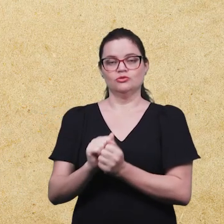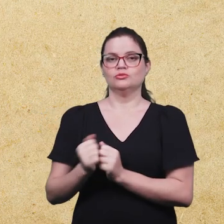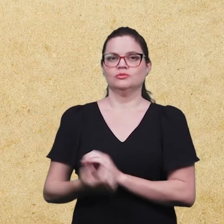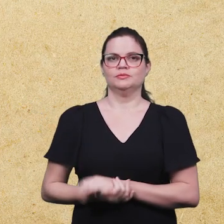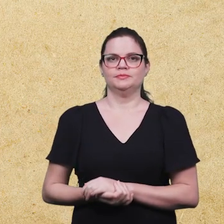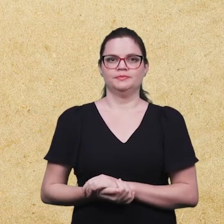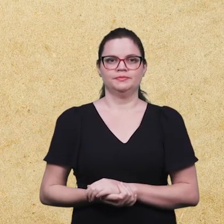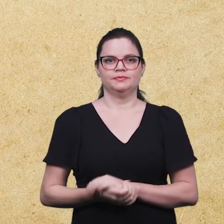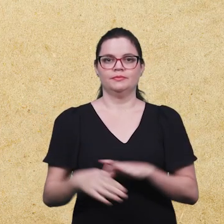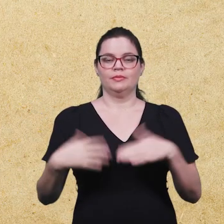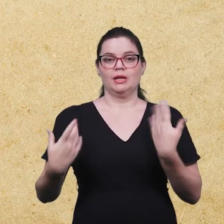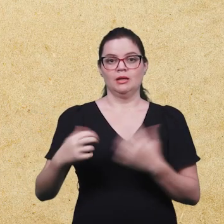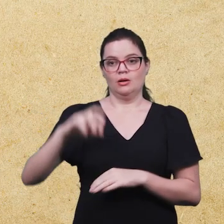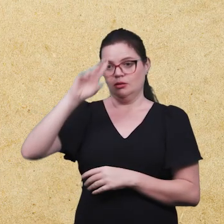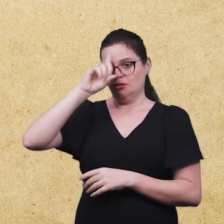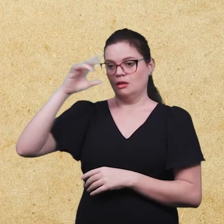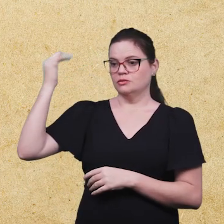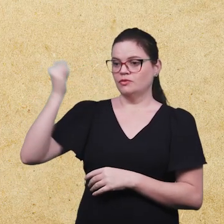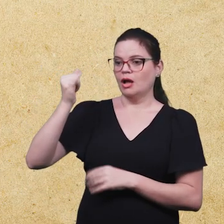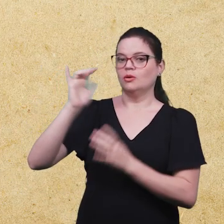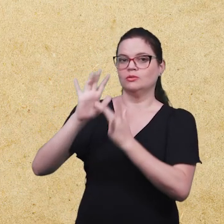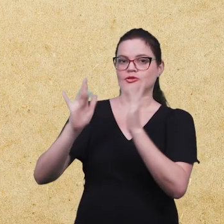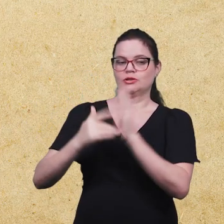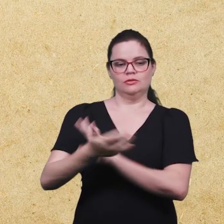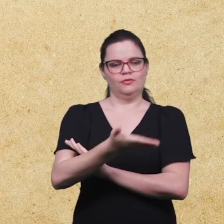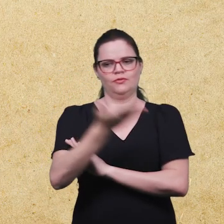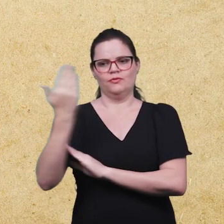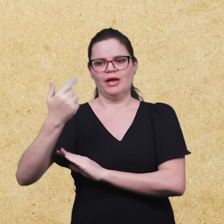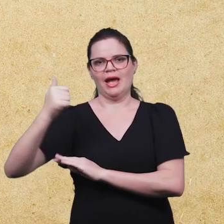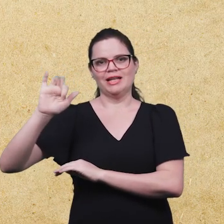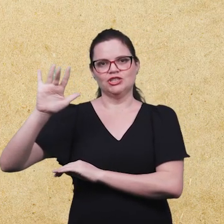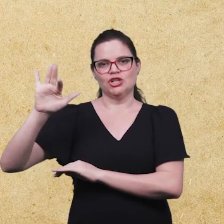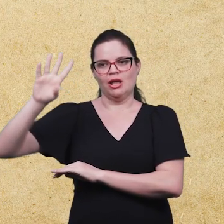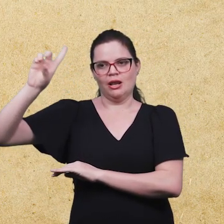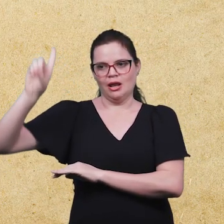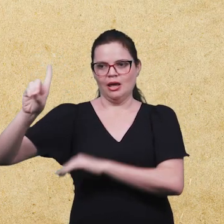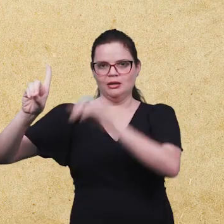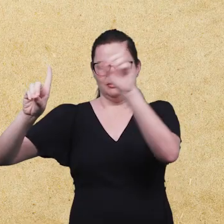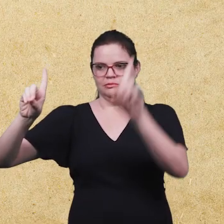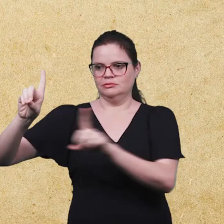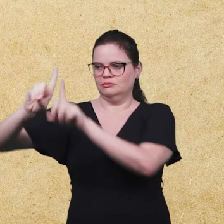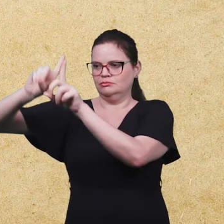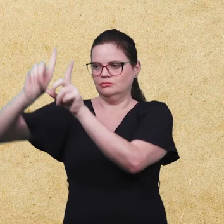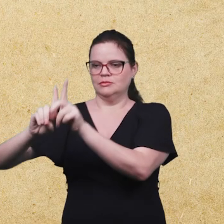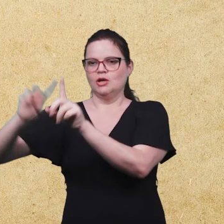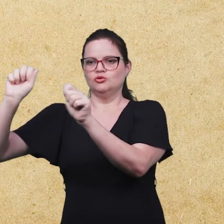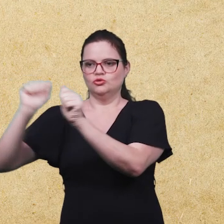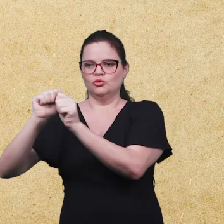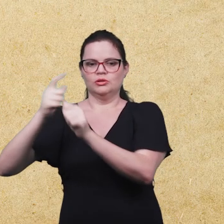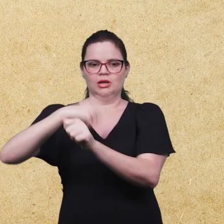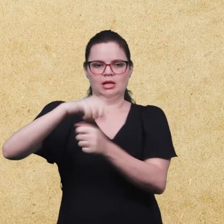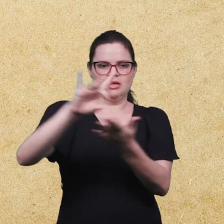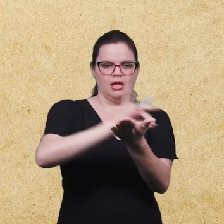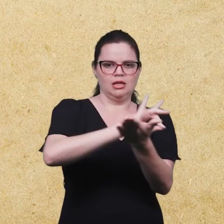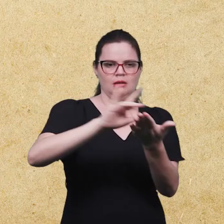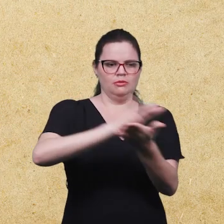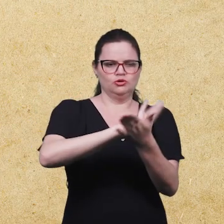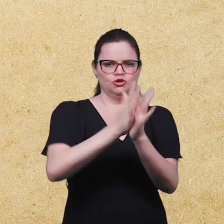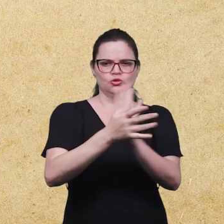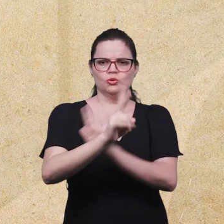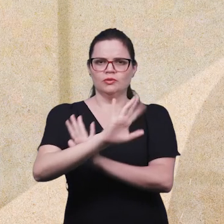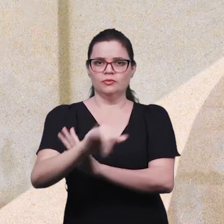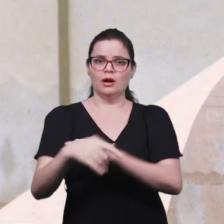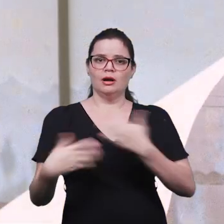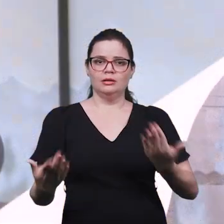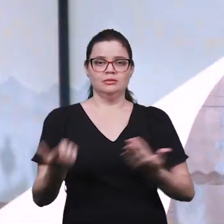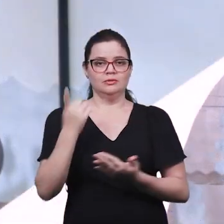arrebatada pelo Senhor Jesus. Então disse o Senhor ao meu Senhor, assenta-te à minha mão direita, até que ponha os teus inimigos por escabelo dos teus pés.